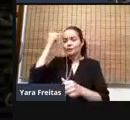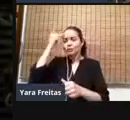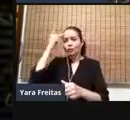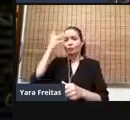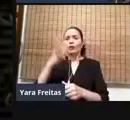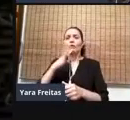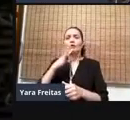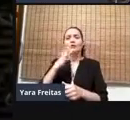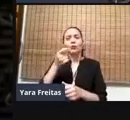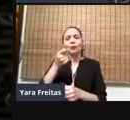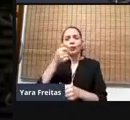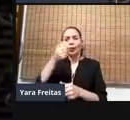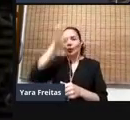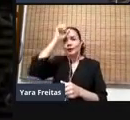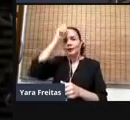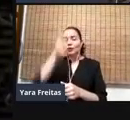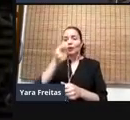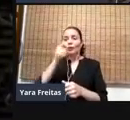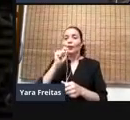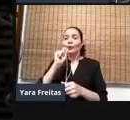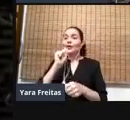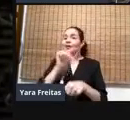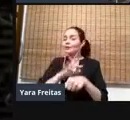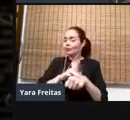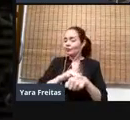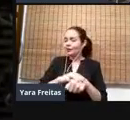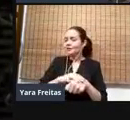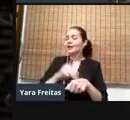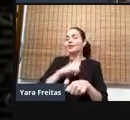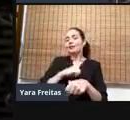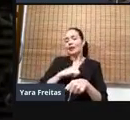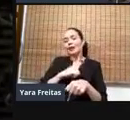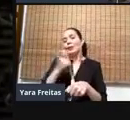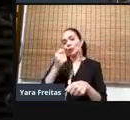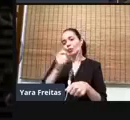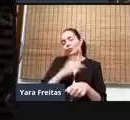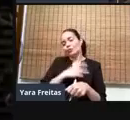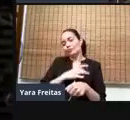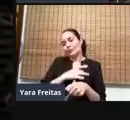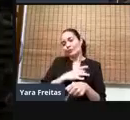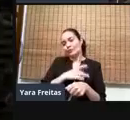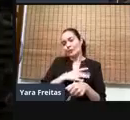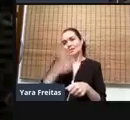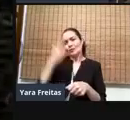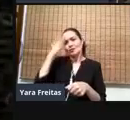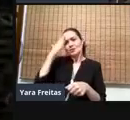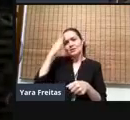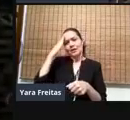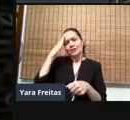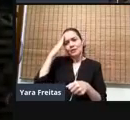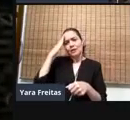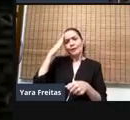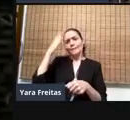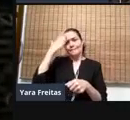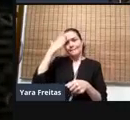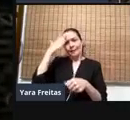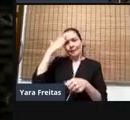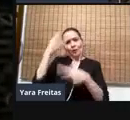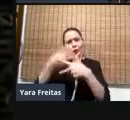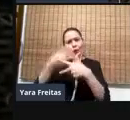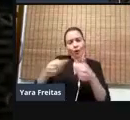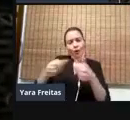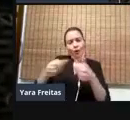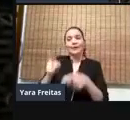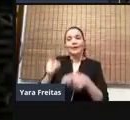têm um pouquinho de noção do que é a doença, né? Sabe-se tanto e sabe-se tão pouco, né? Doutora